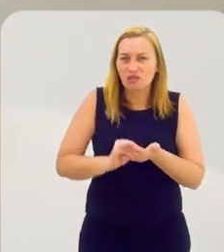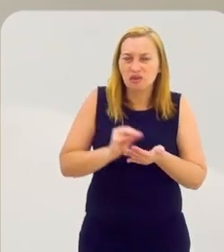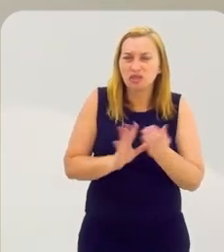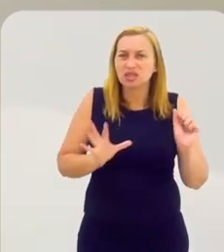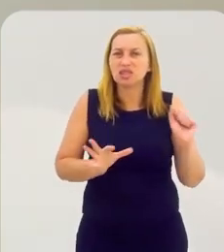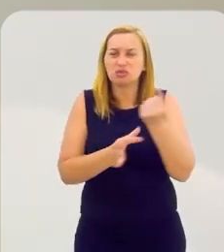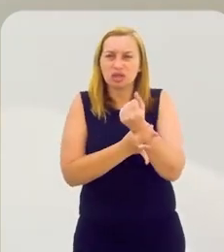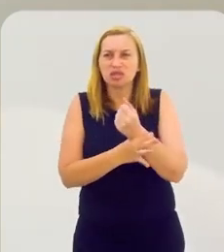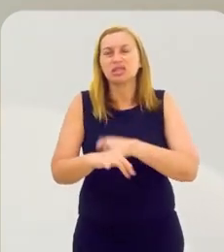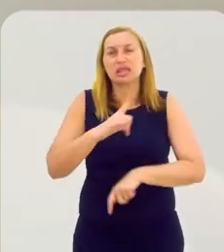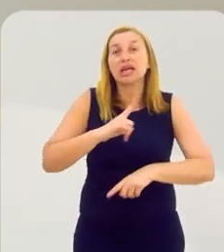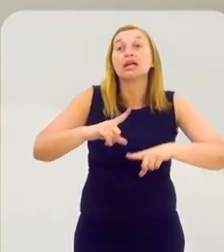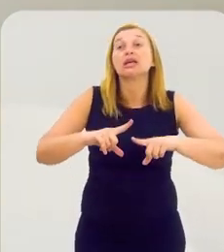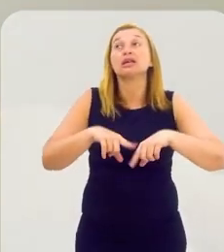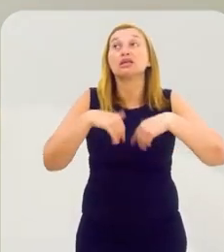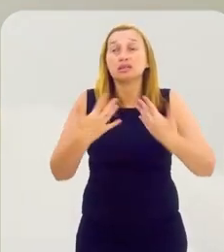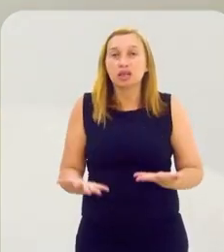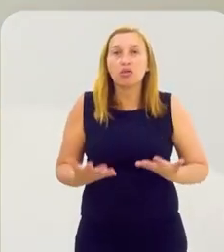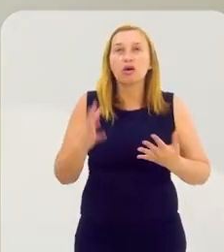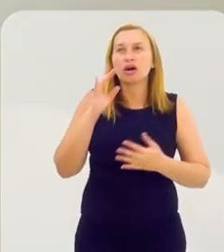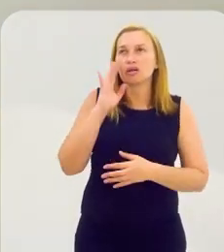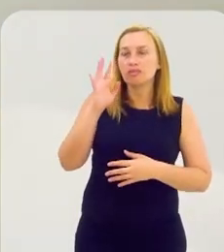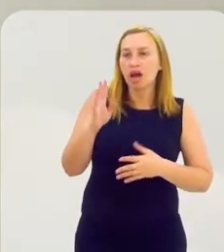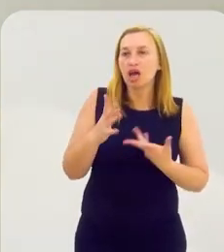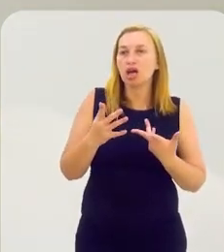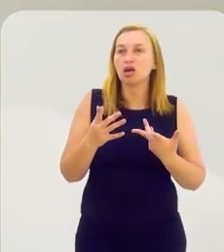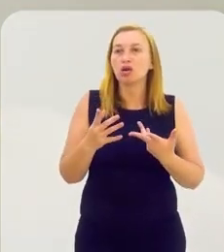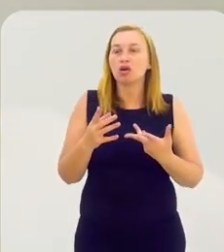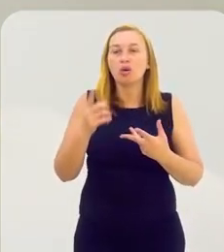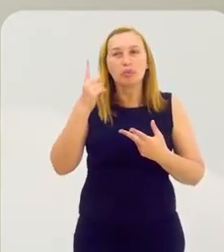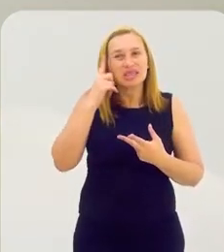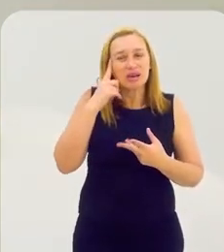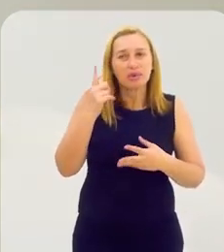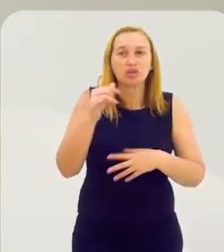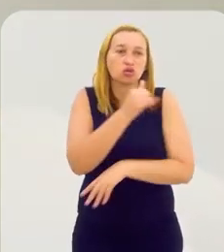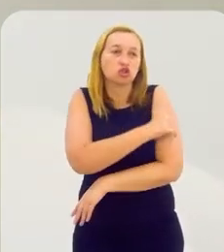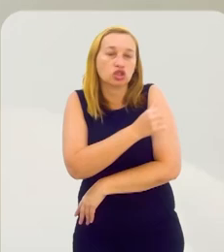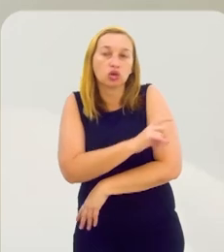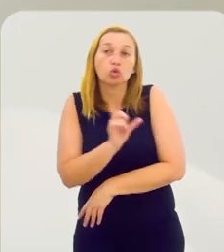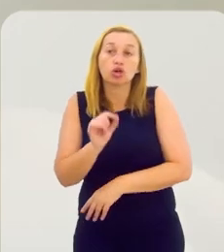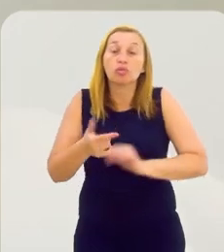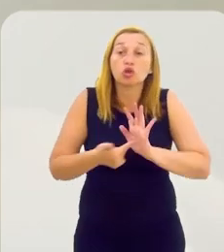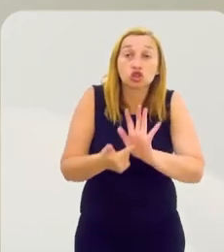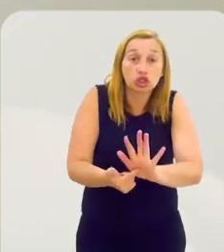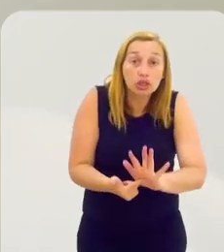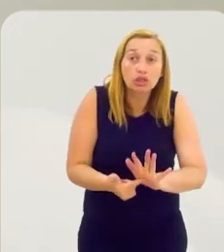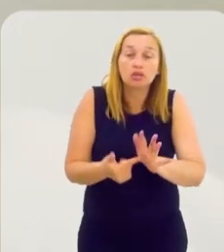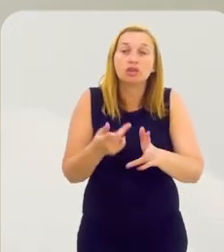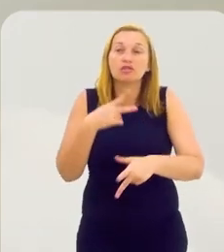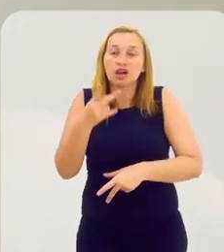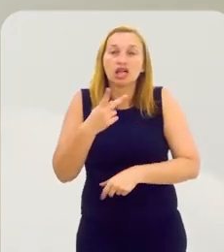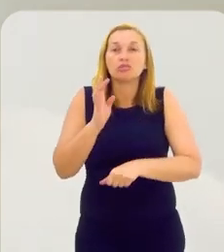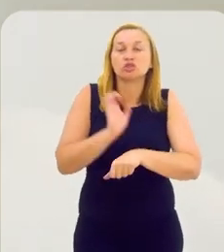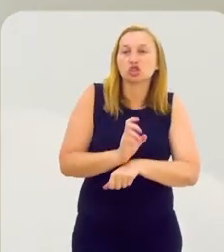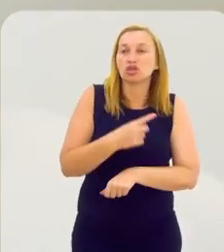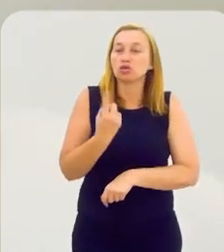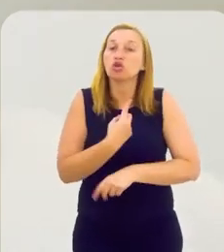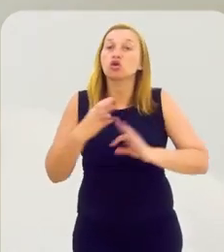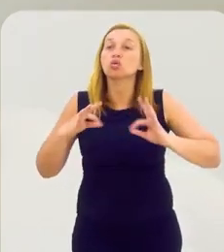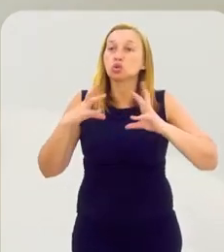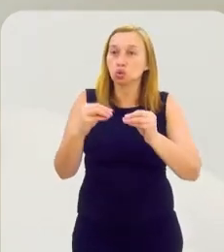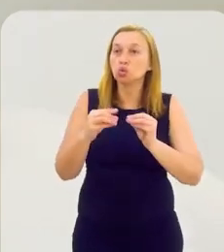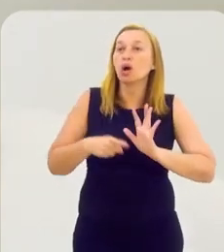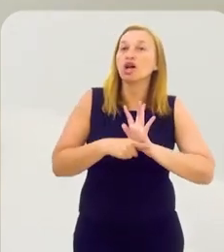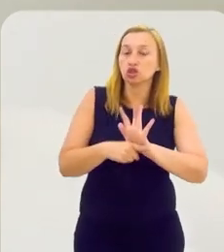também. Então, a imagem do Rio de Janeiro, como a gente projeta, o que a gente conta sobre o nosso estado. Então, tudo isso